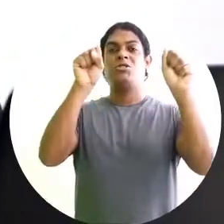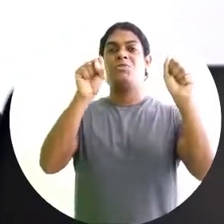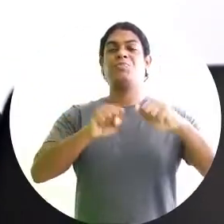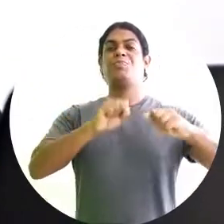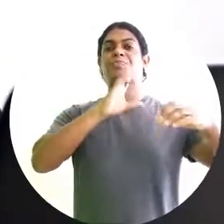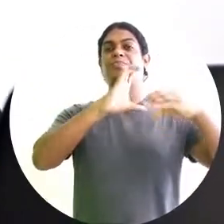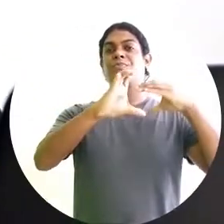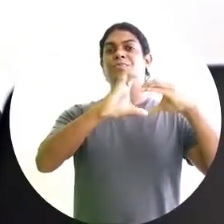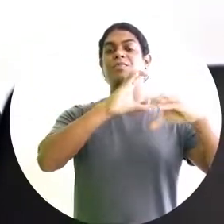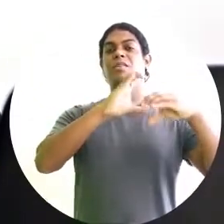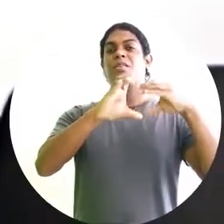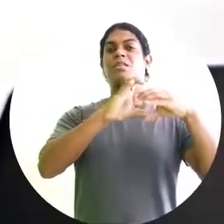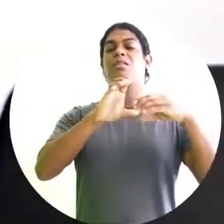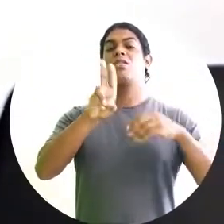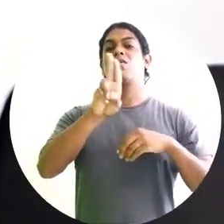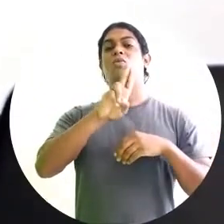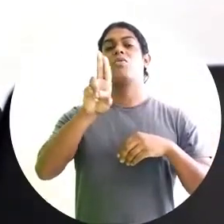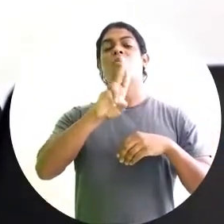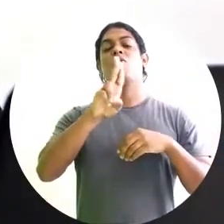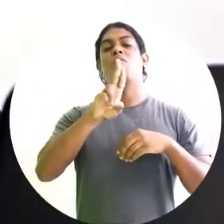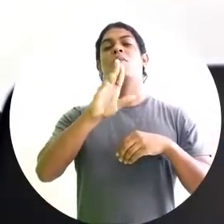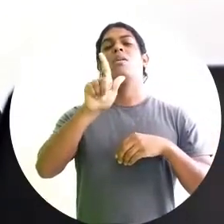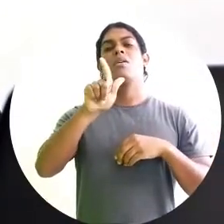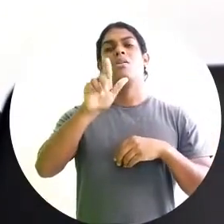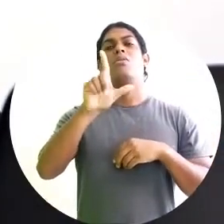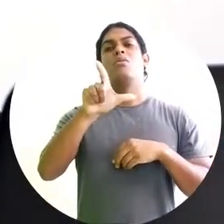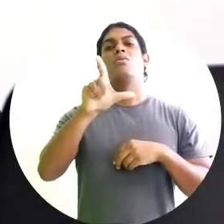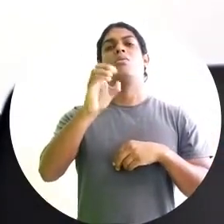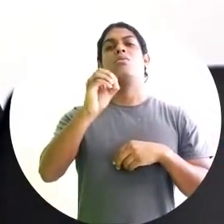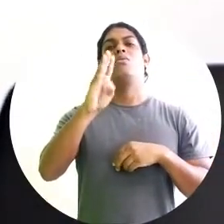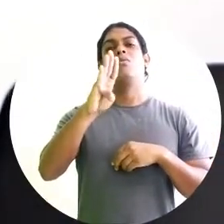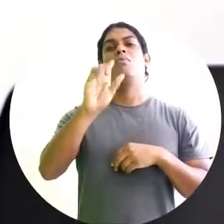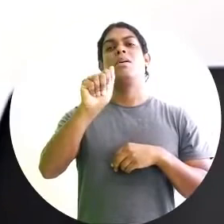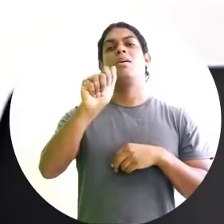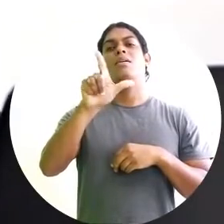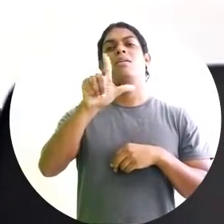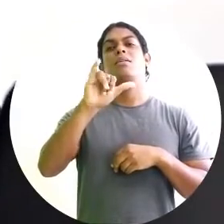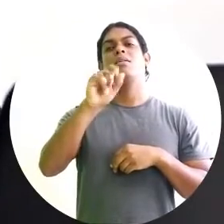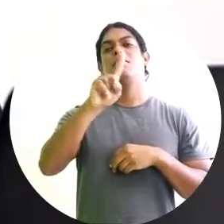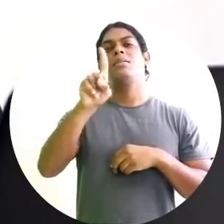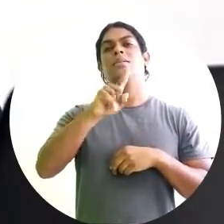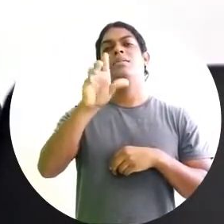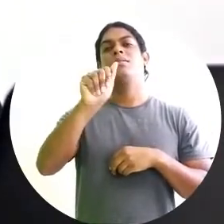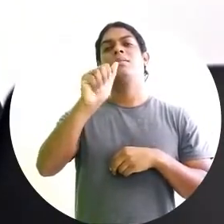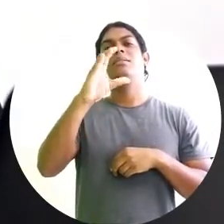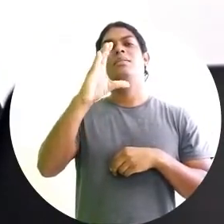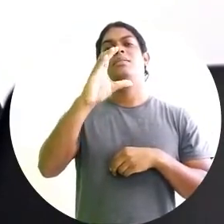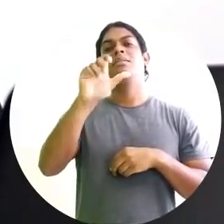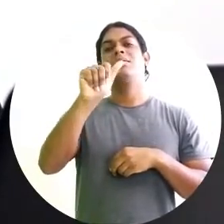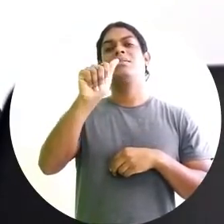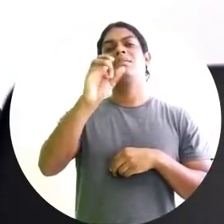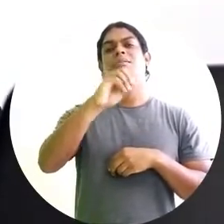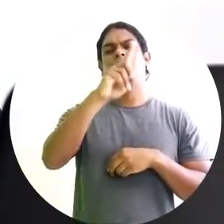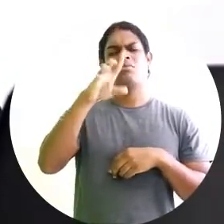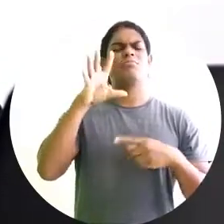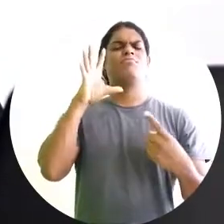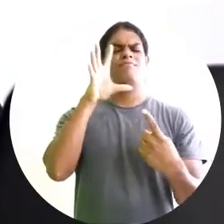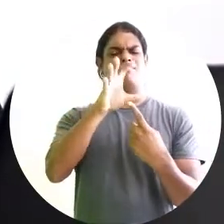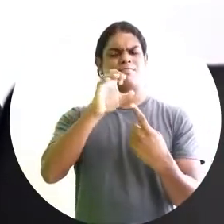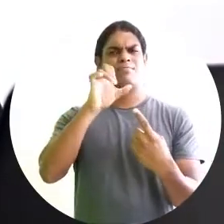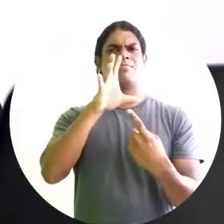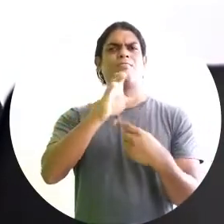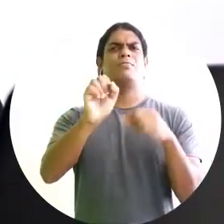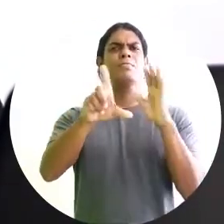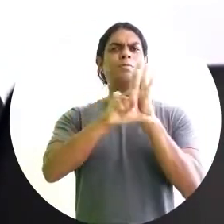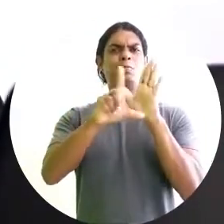fez a integração dos povos é o que nós chamamos de globalização. Ora, ele influiu sim nas relações trabalhistas. Vamos